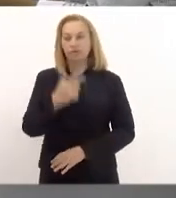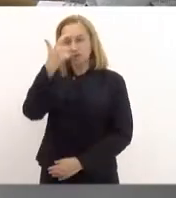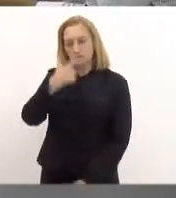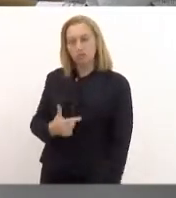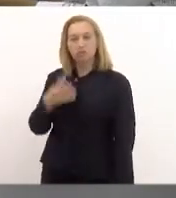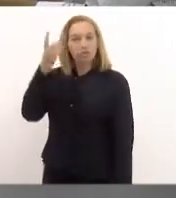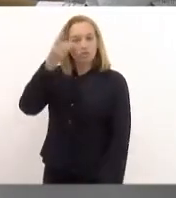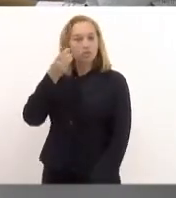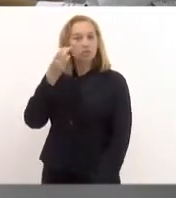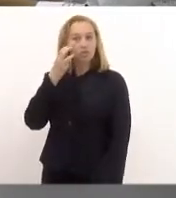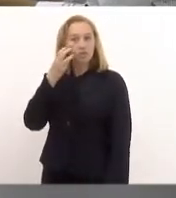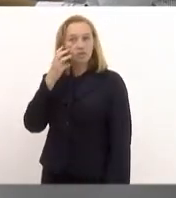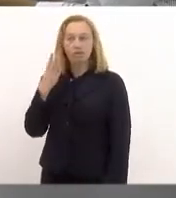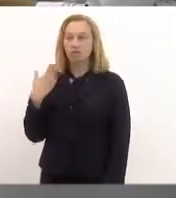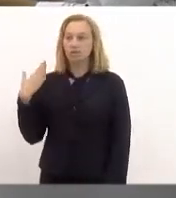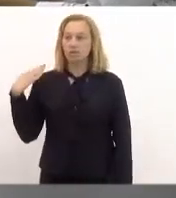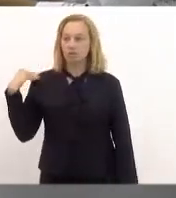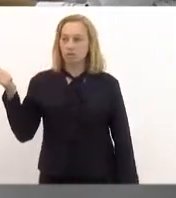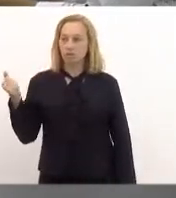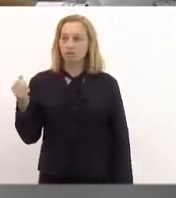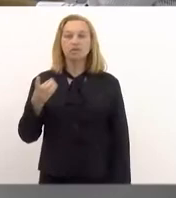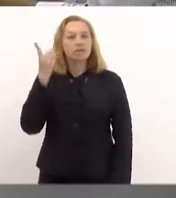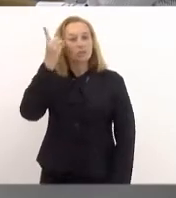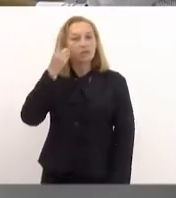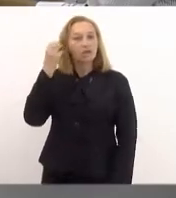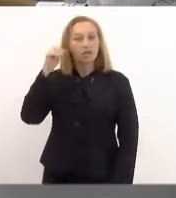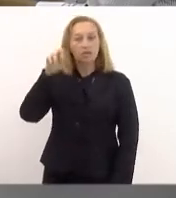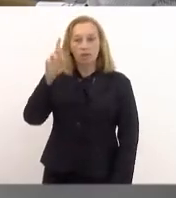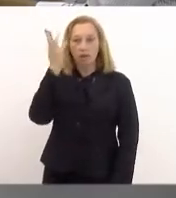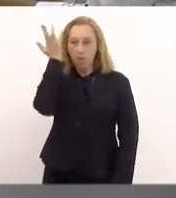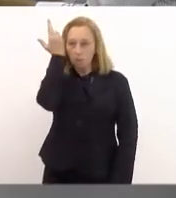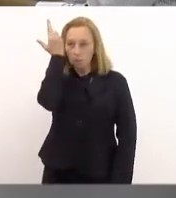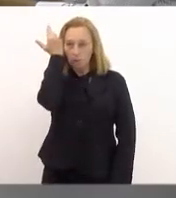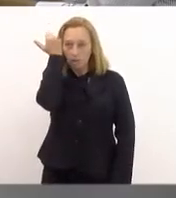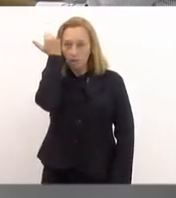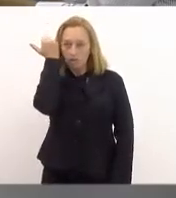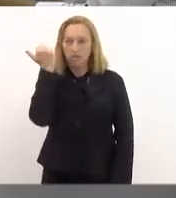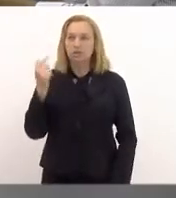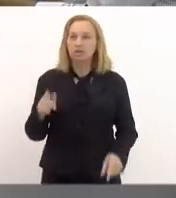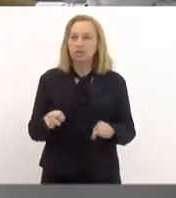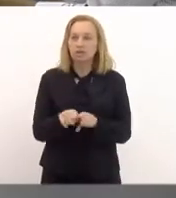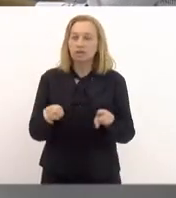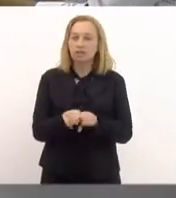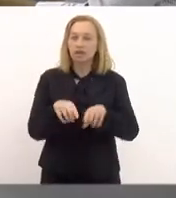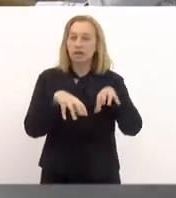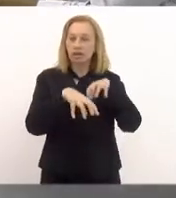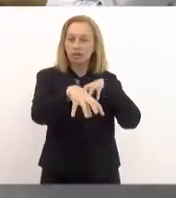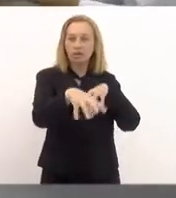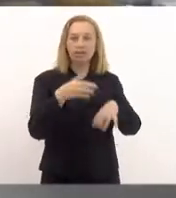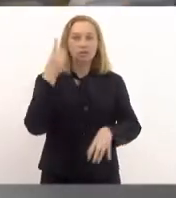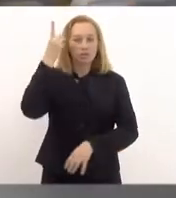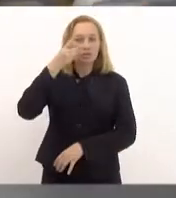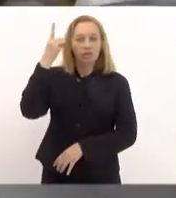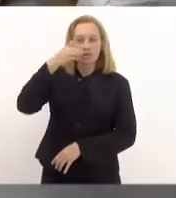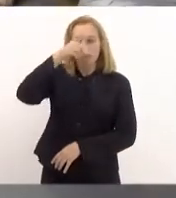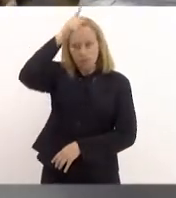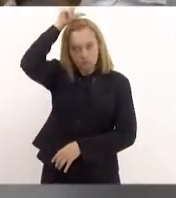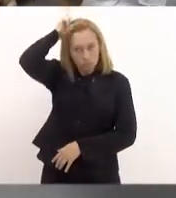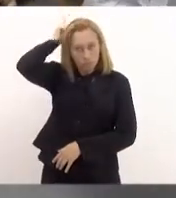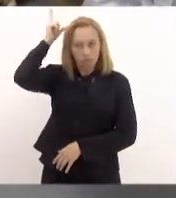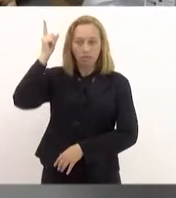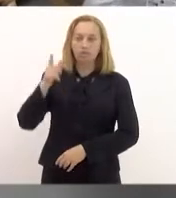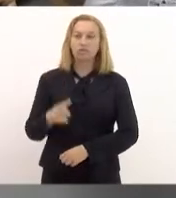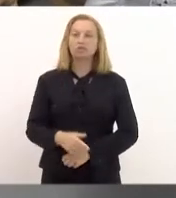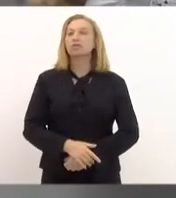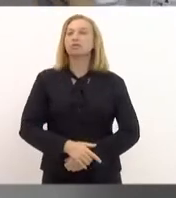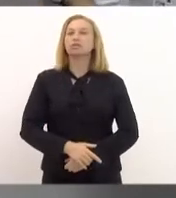Valdec Carneiro, ao meu lado aqui, deputado Eliomar Coelho, e participando também remotamente o deputado Luiz Paulo